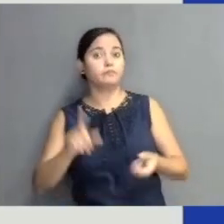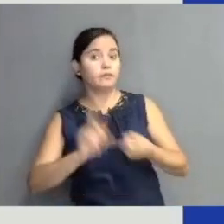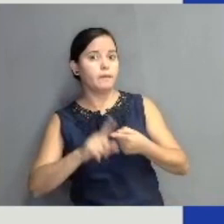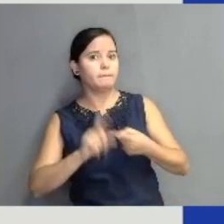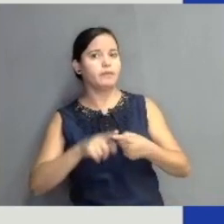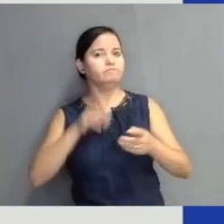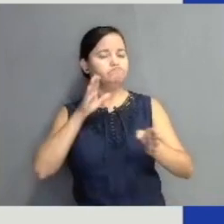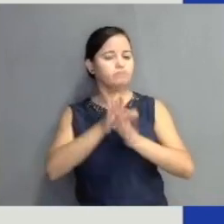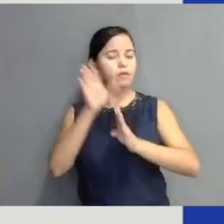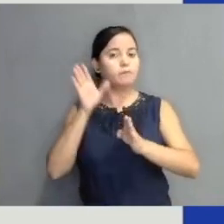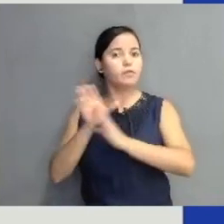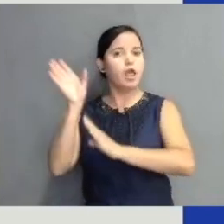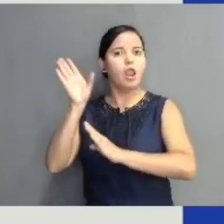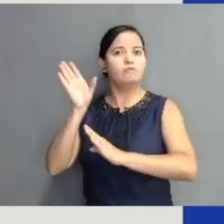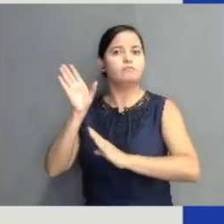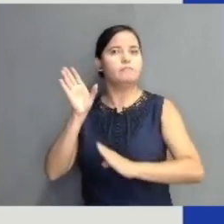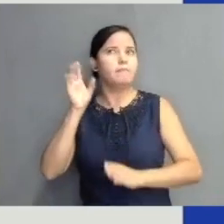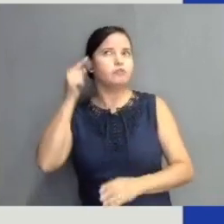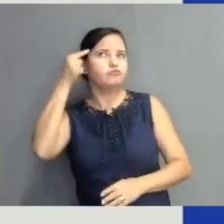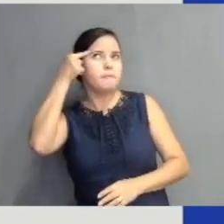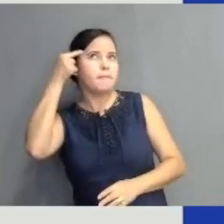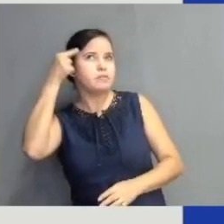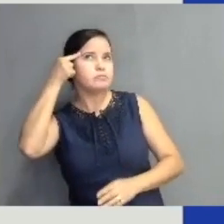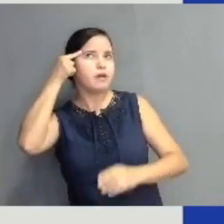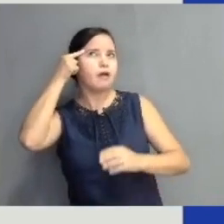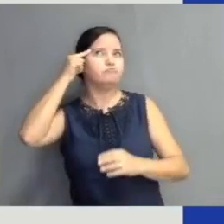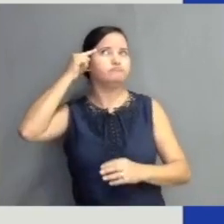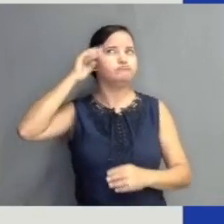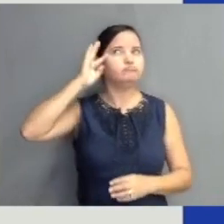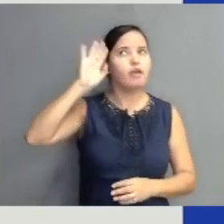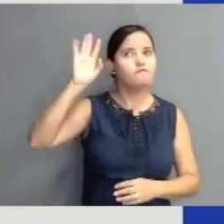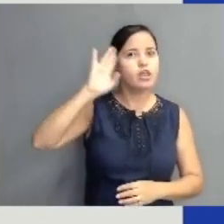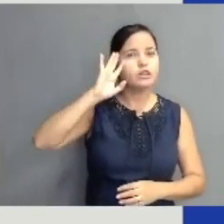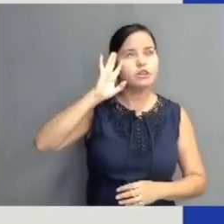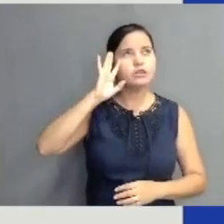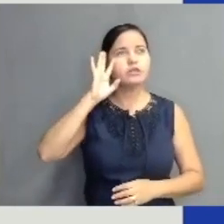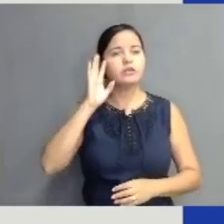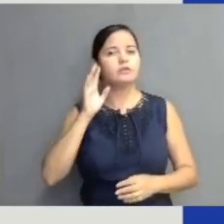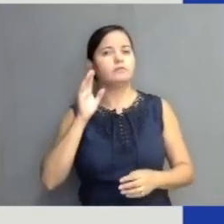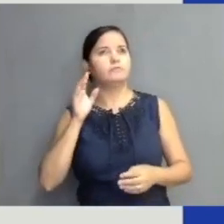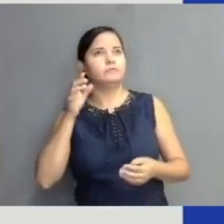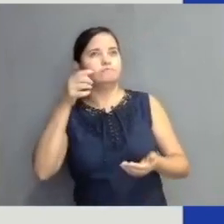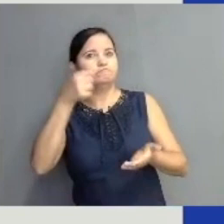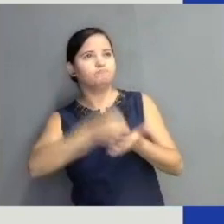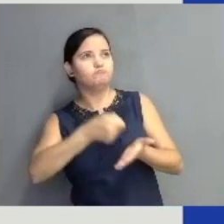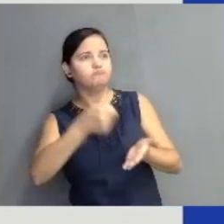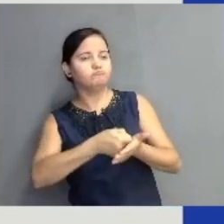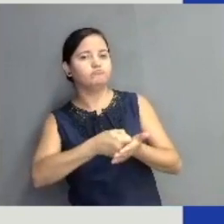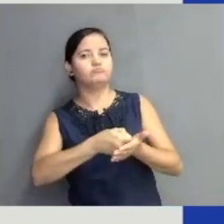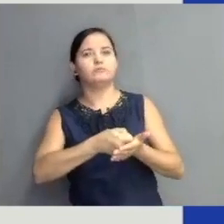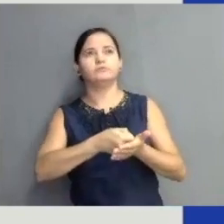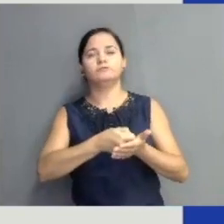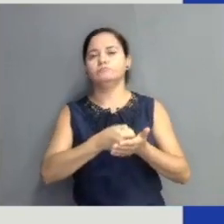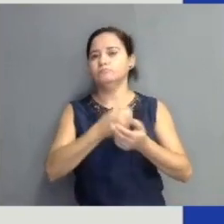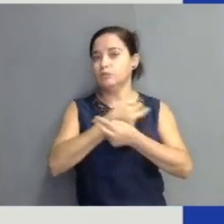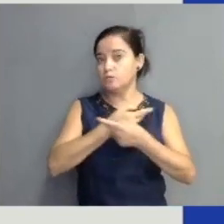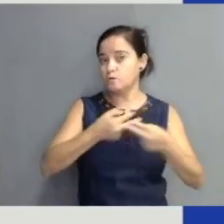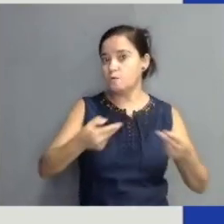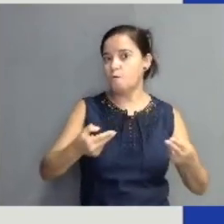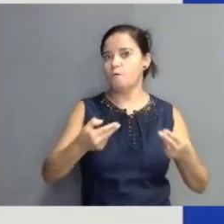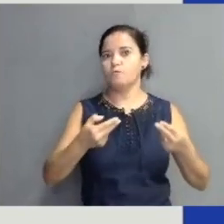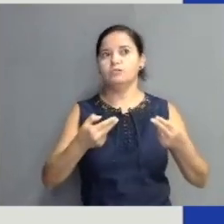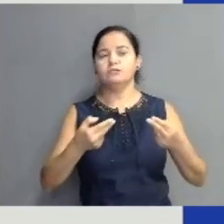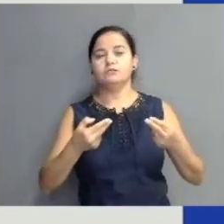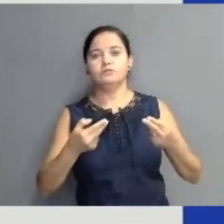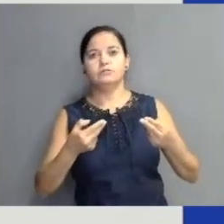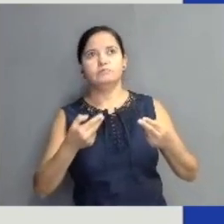baseia-se em operações de raciocínio lógico, né, tais como as implicações de causa e consequência, a analogia ou condição,